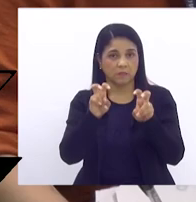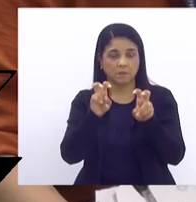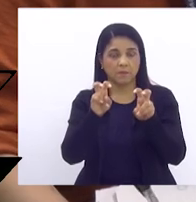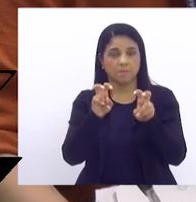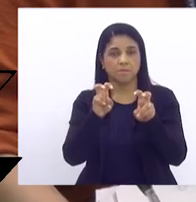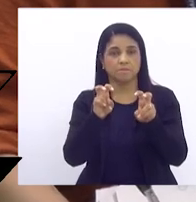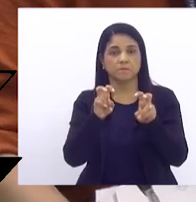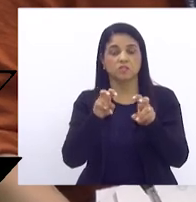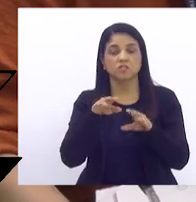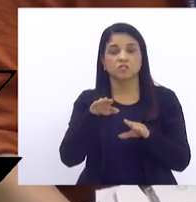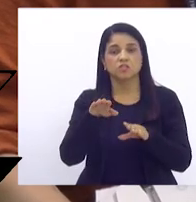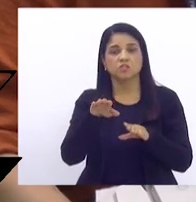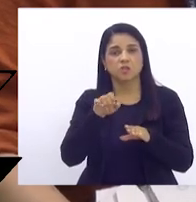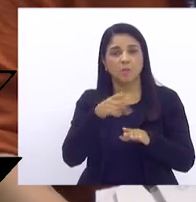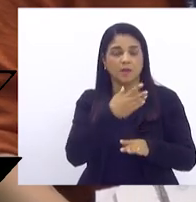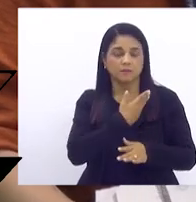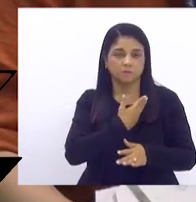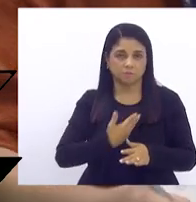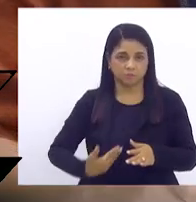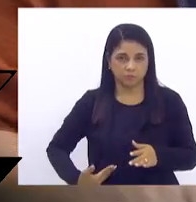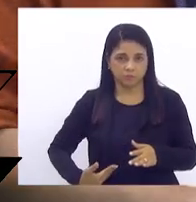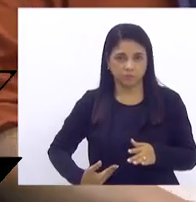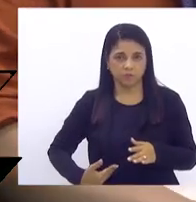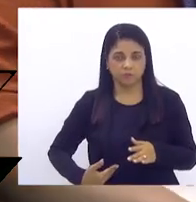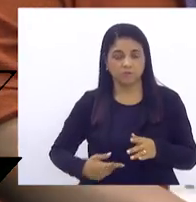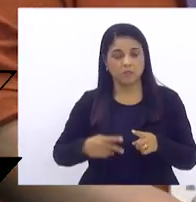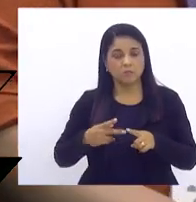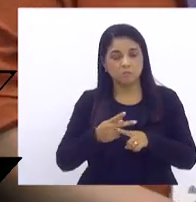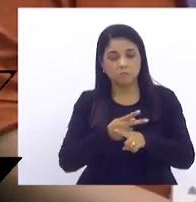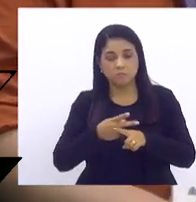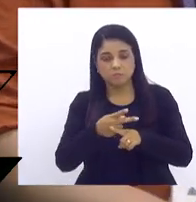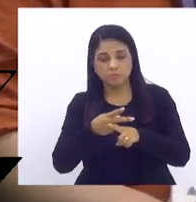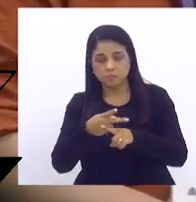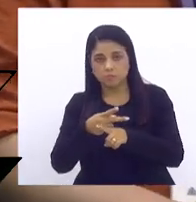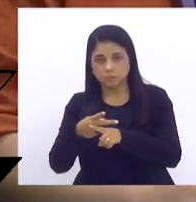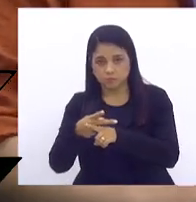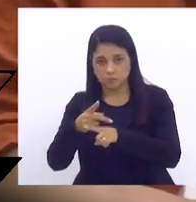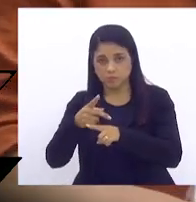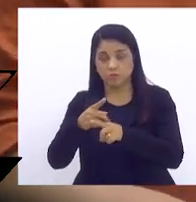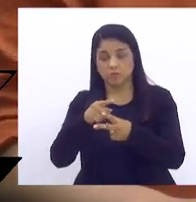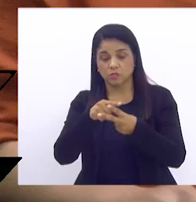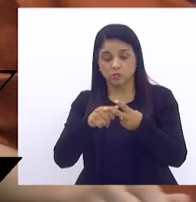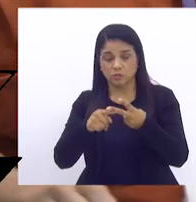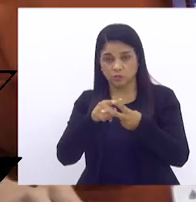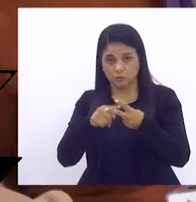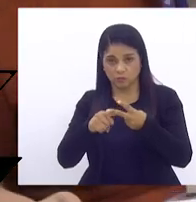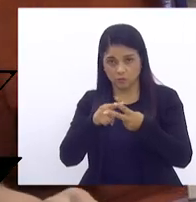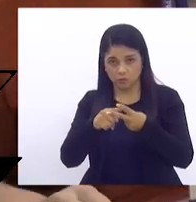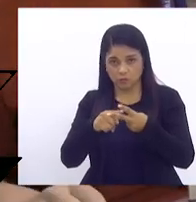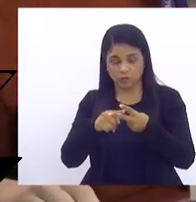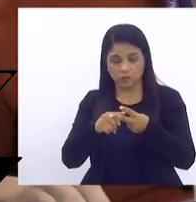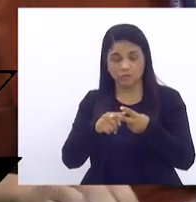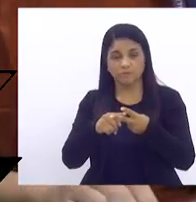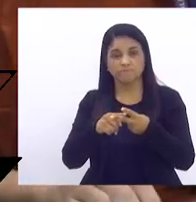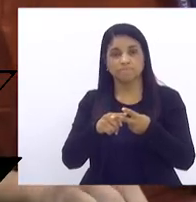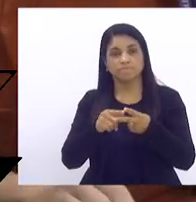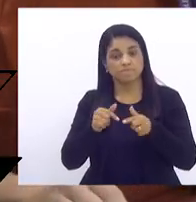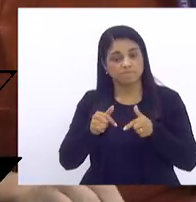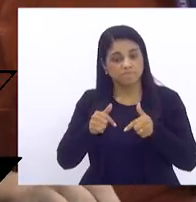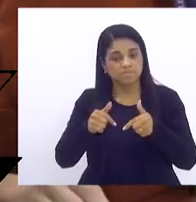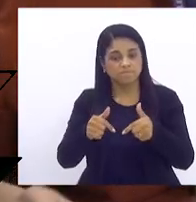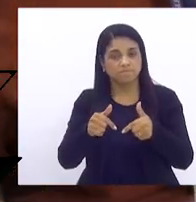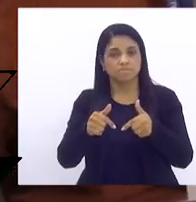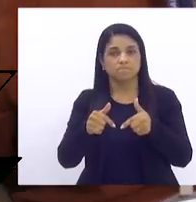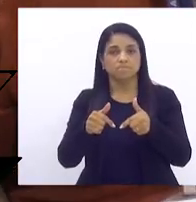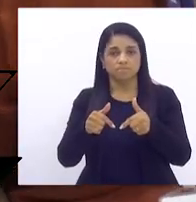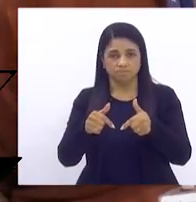chamada pública e busca ativa, que são dois mecanismos de combate à evasão, e estabelece uma série de procedimentos. Se o